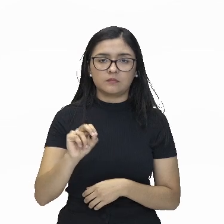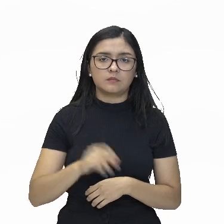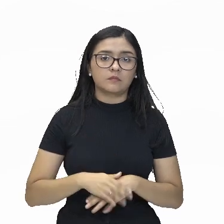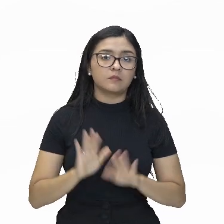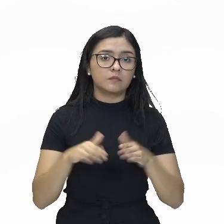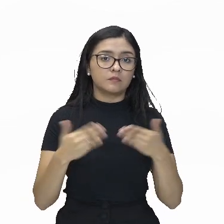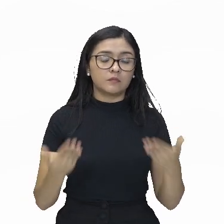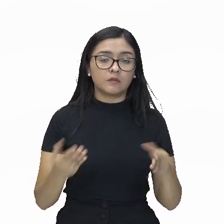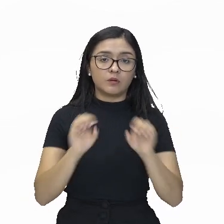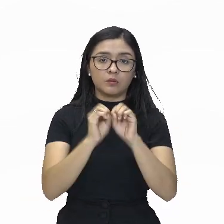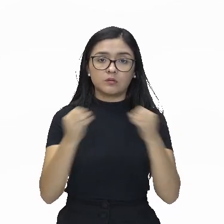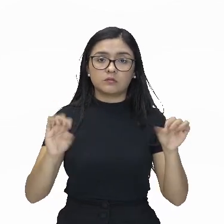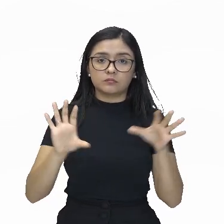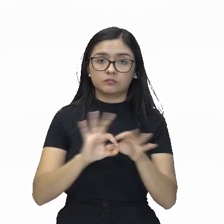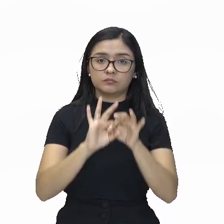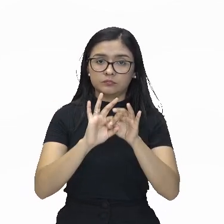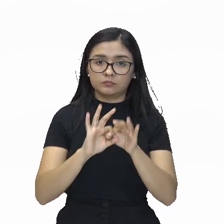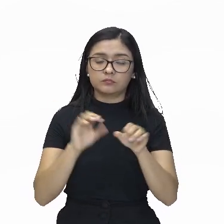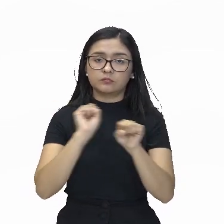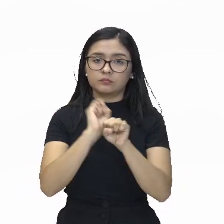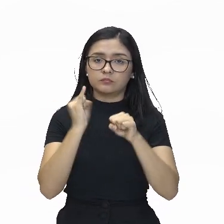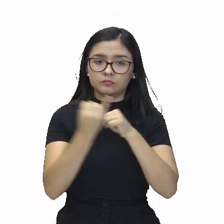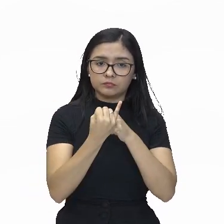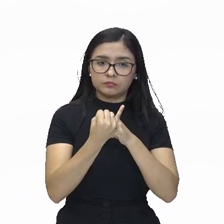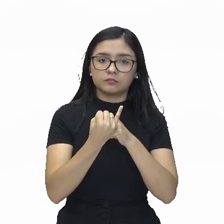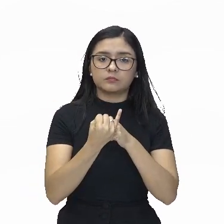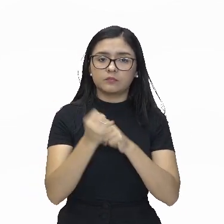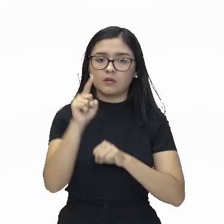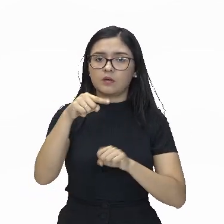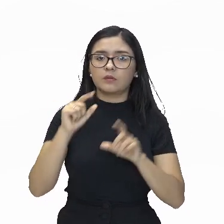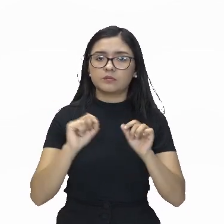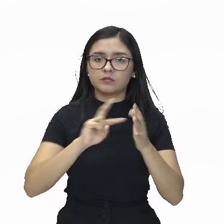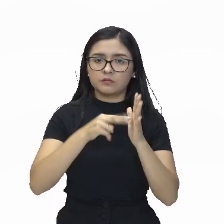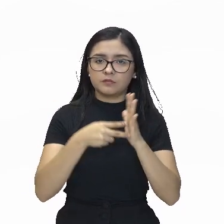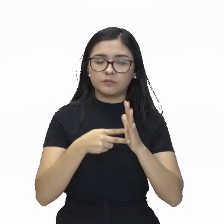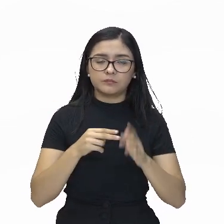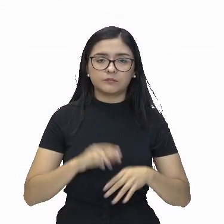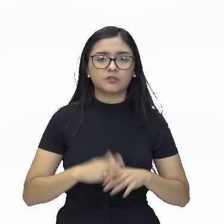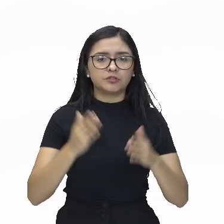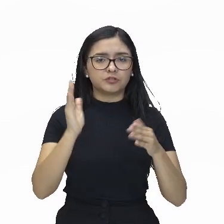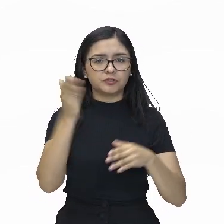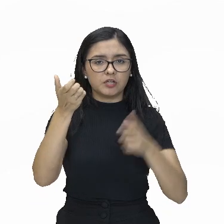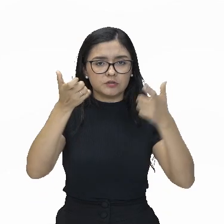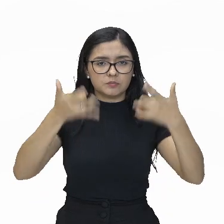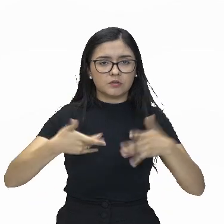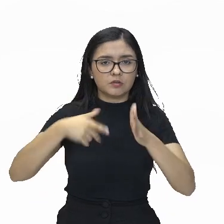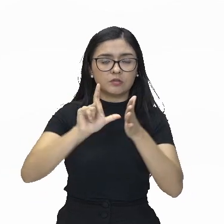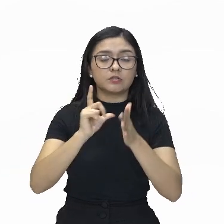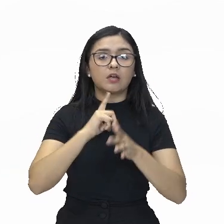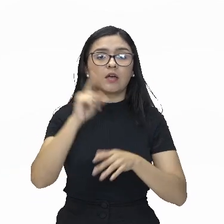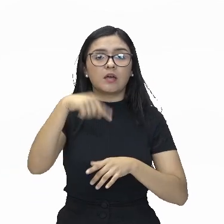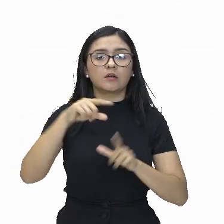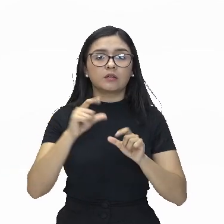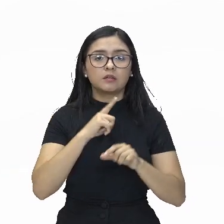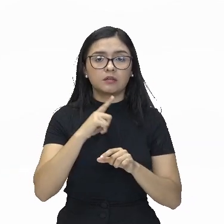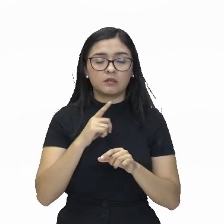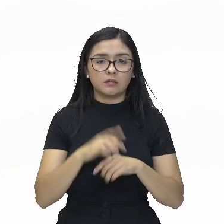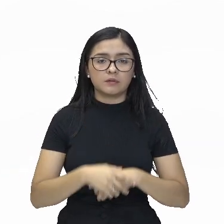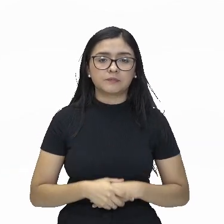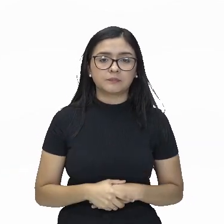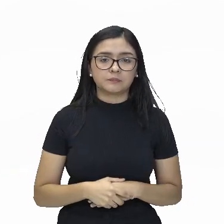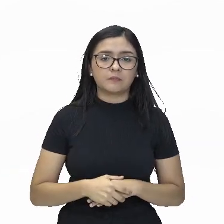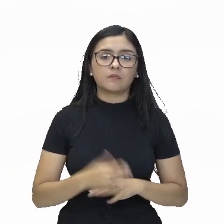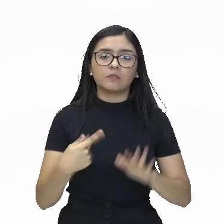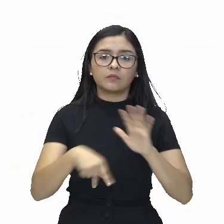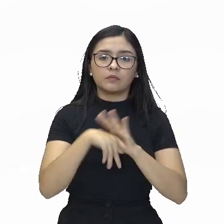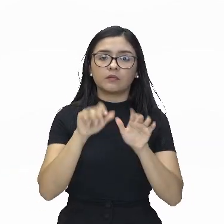Portanto, a oração subordinada adjetiva, né, já foi mencionado antes, é aquela que exerce as funções próprias